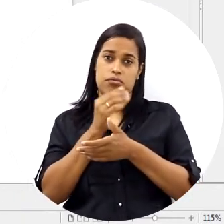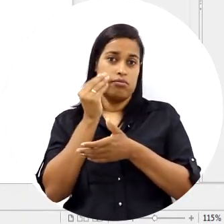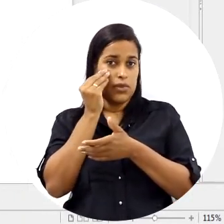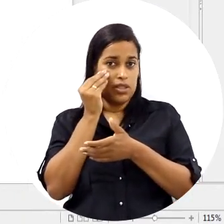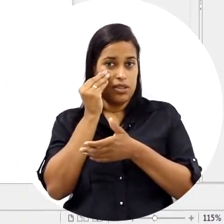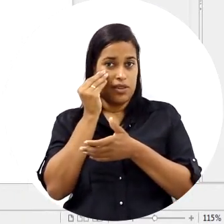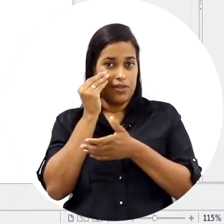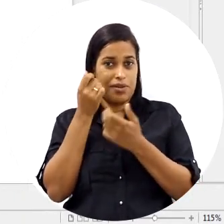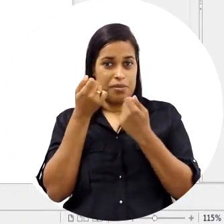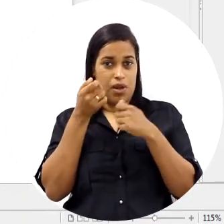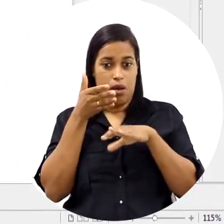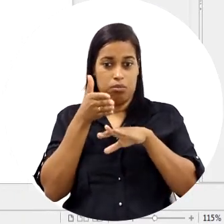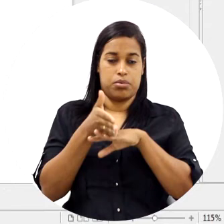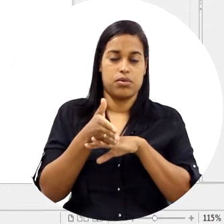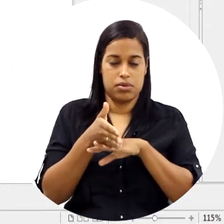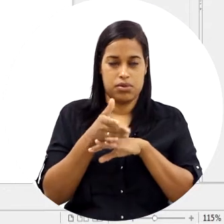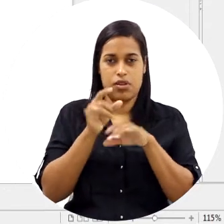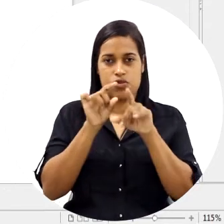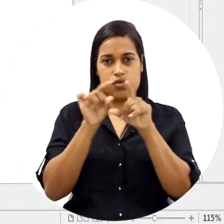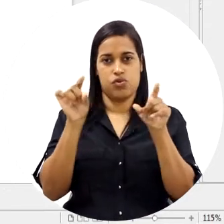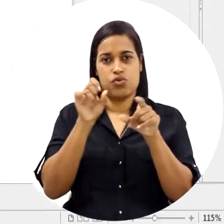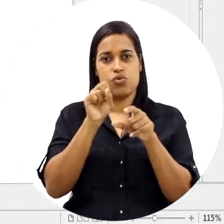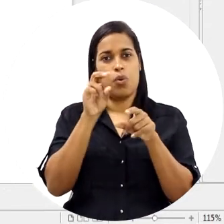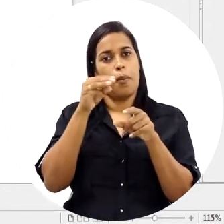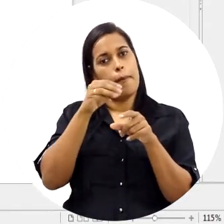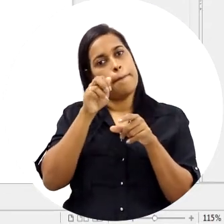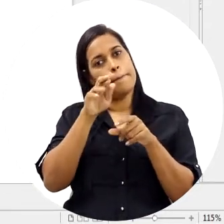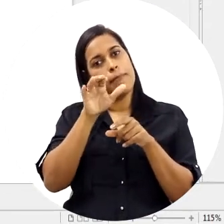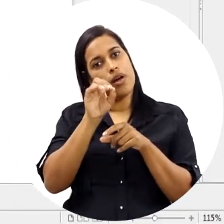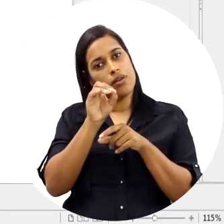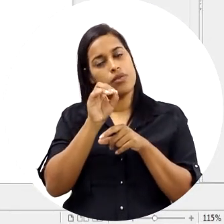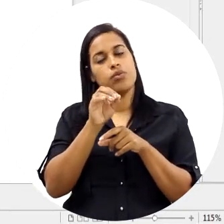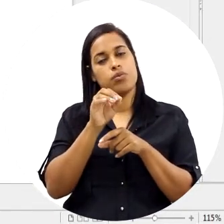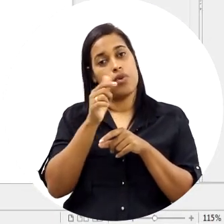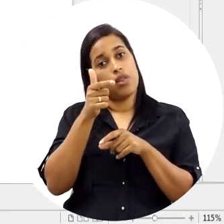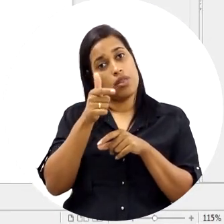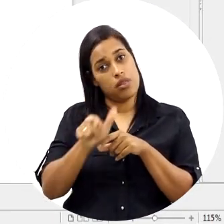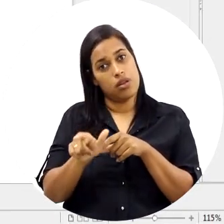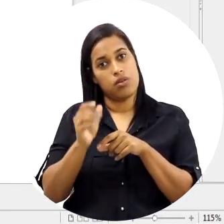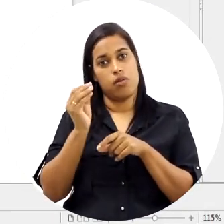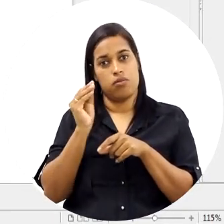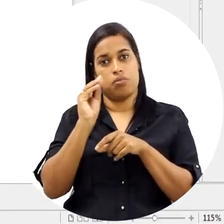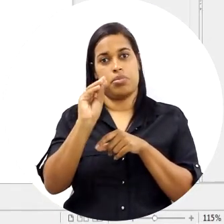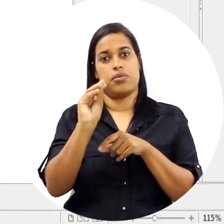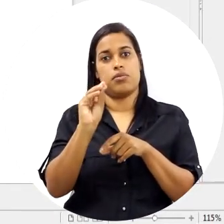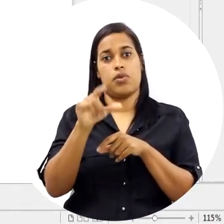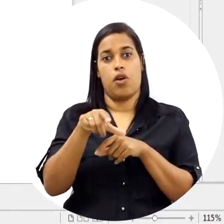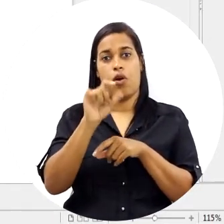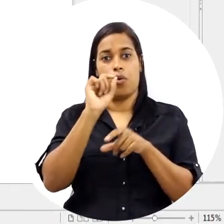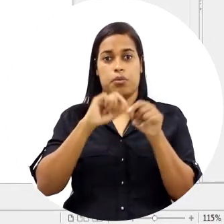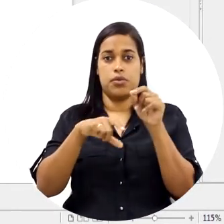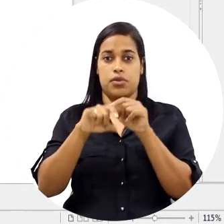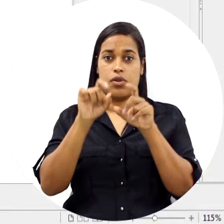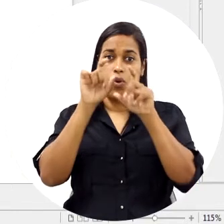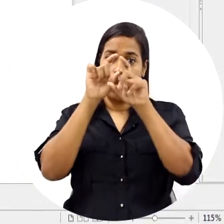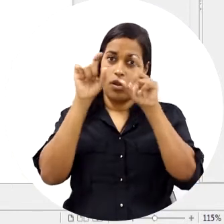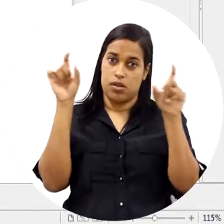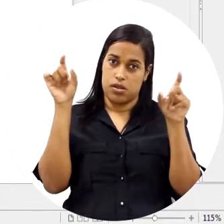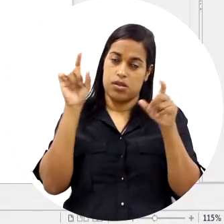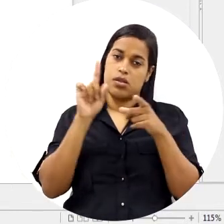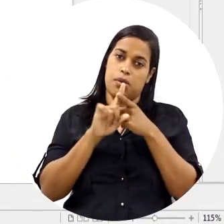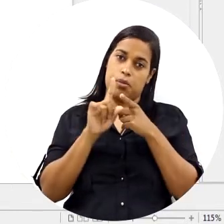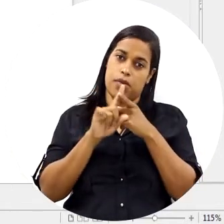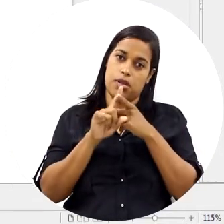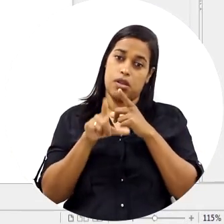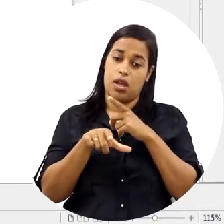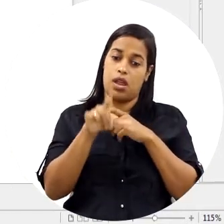então inserir o item do sumário. Para isso, vamos aqui novamente no menu Inserir, opção Índices.